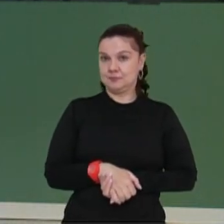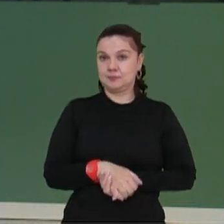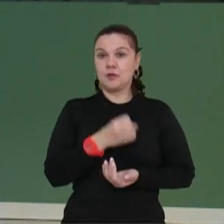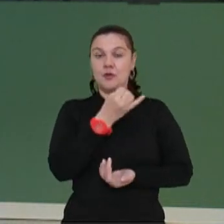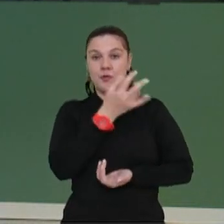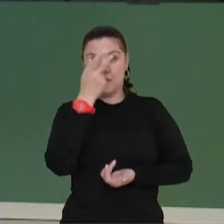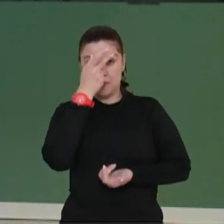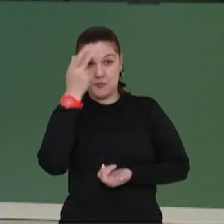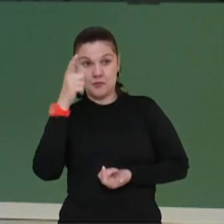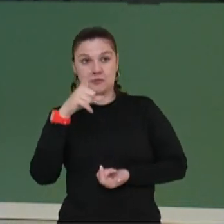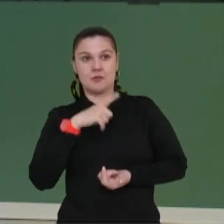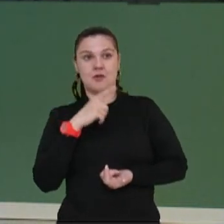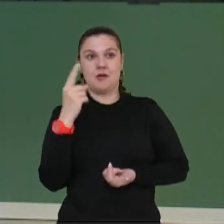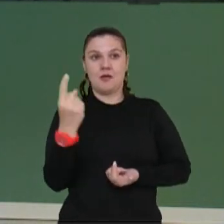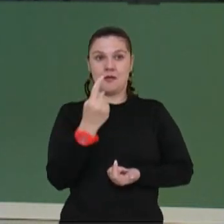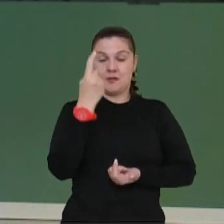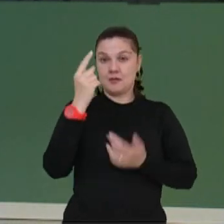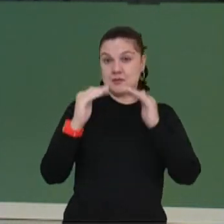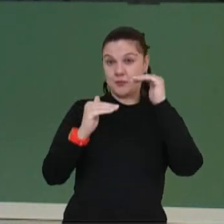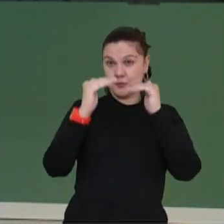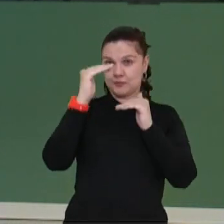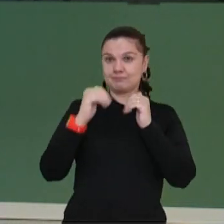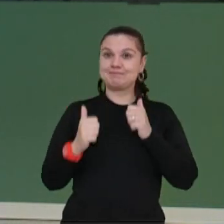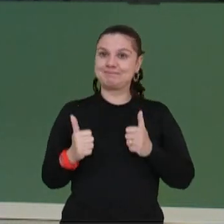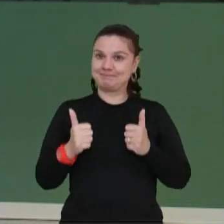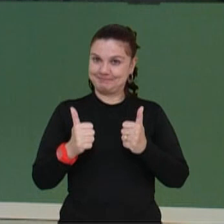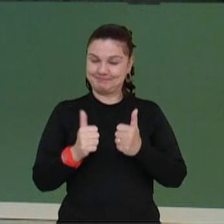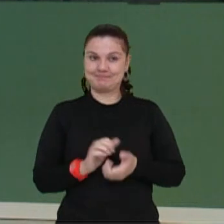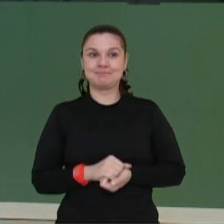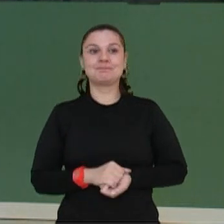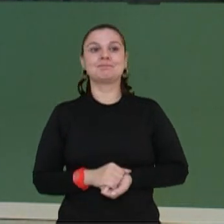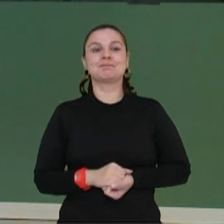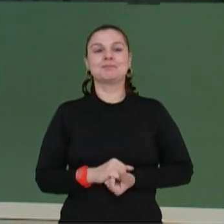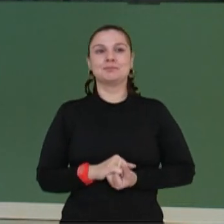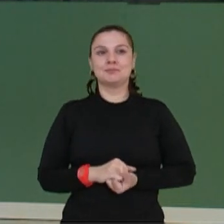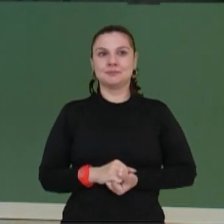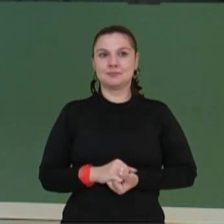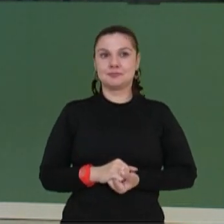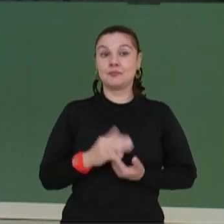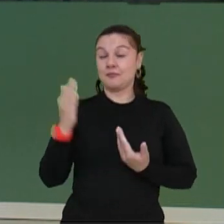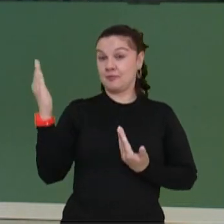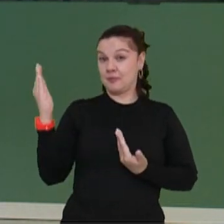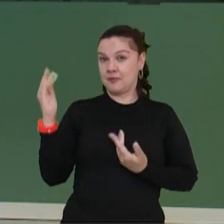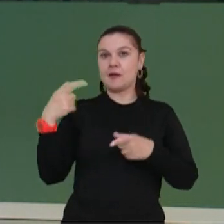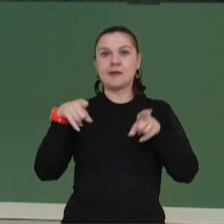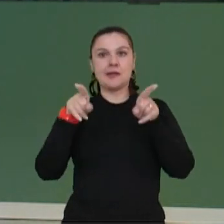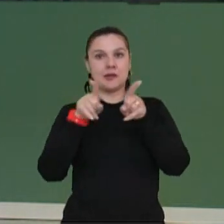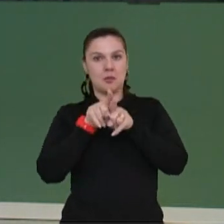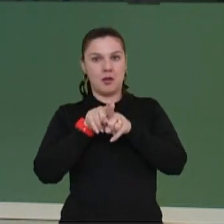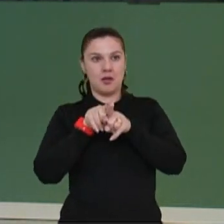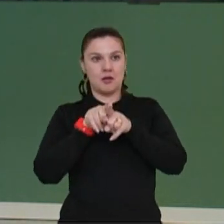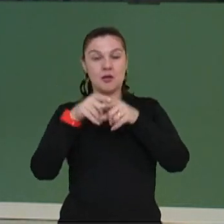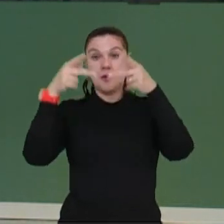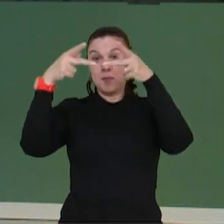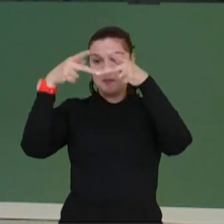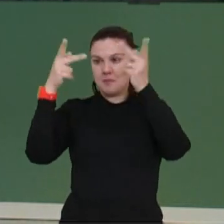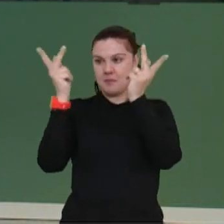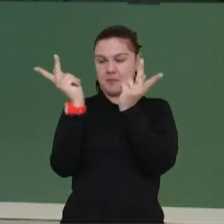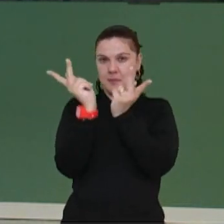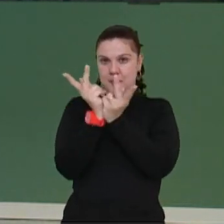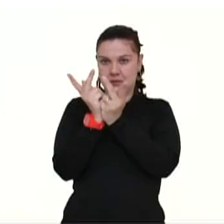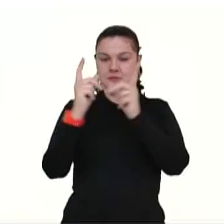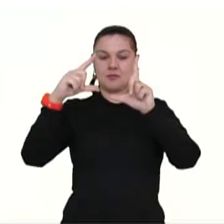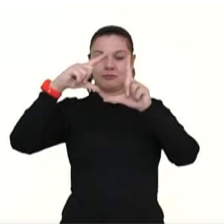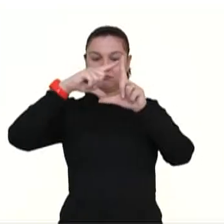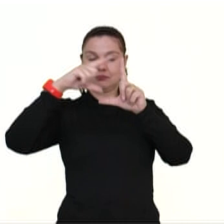de indivíduos que corresponde àquelas alturas ali, tá bom? Eu tenho também o gráfico de setores, ou gráfico de pizza, como o